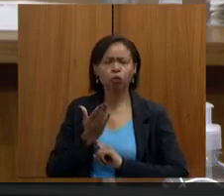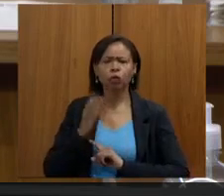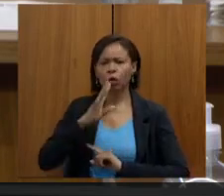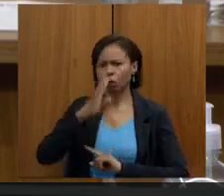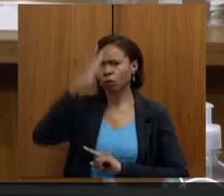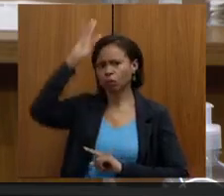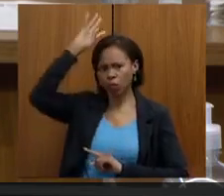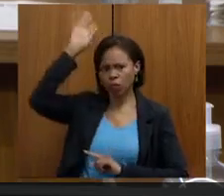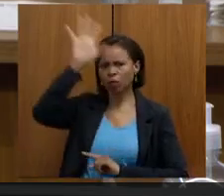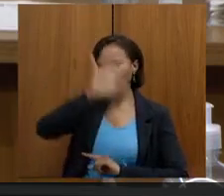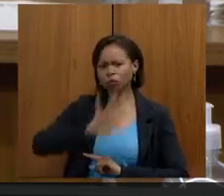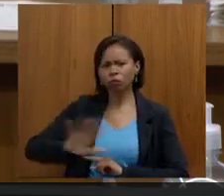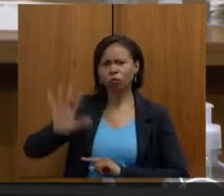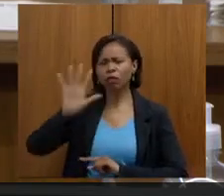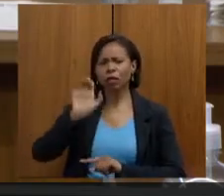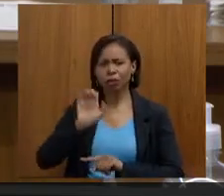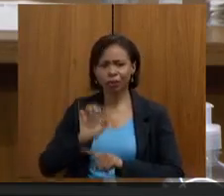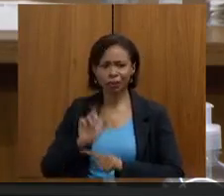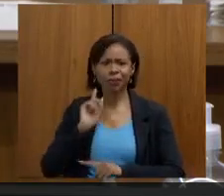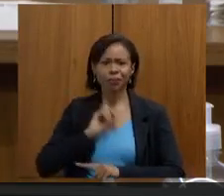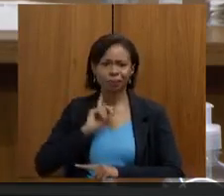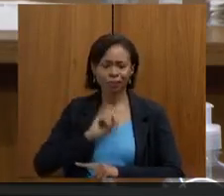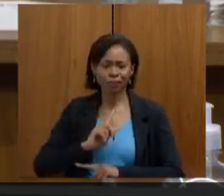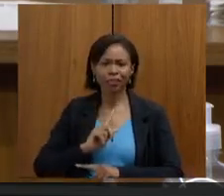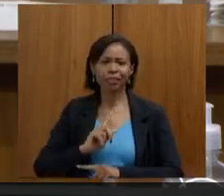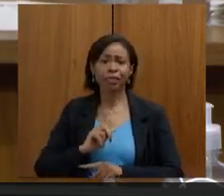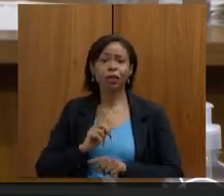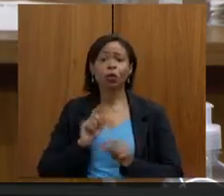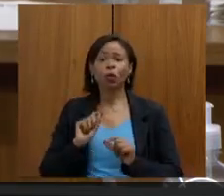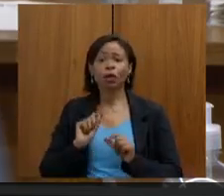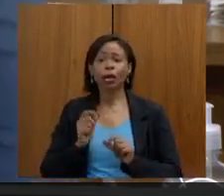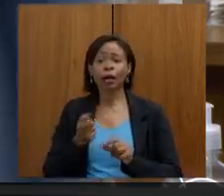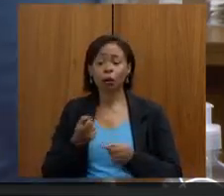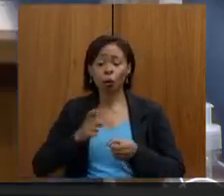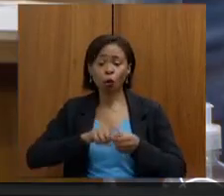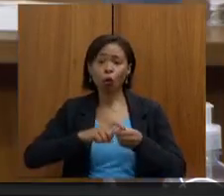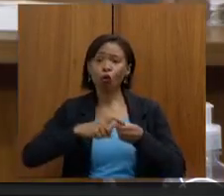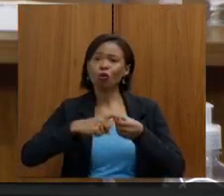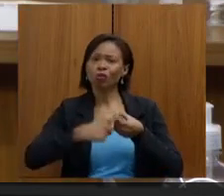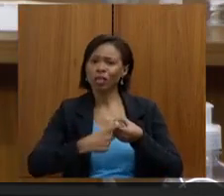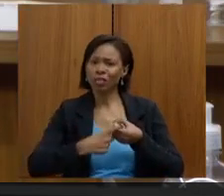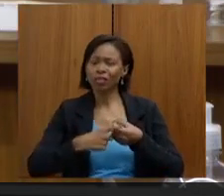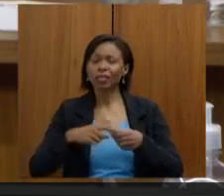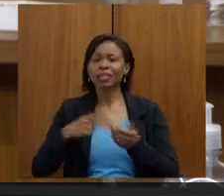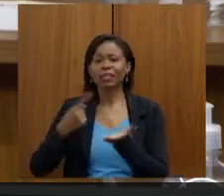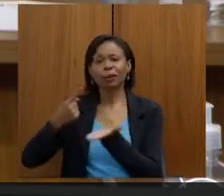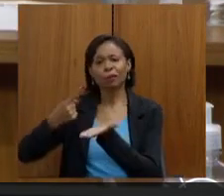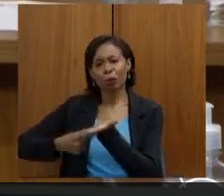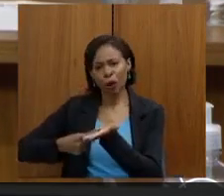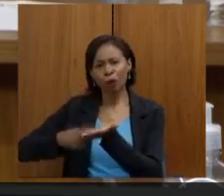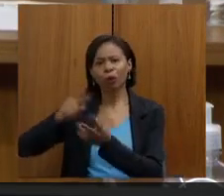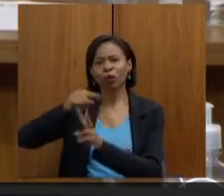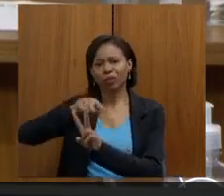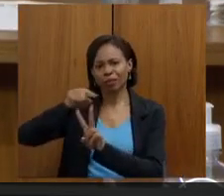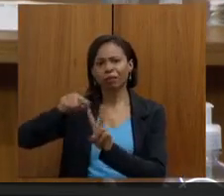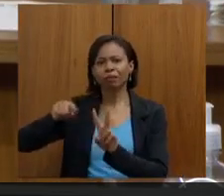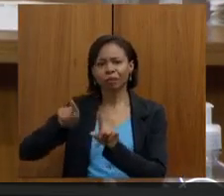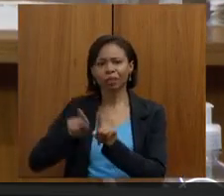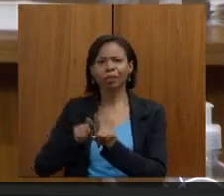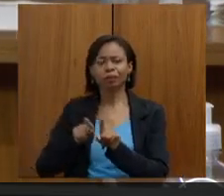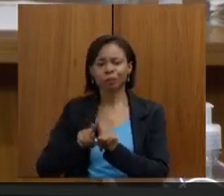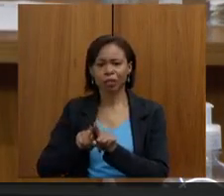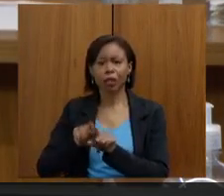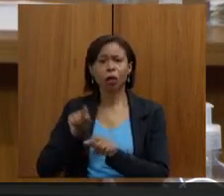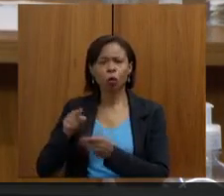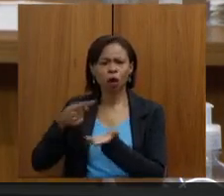bombeiros em todo o estado bem como convênios e inclusive o acordo da Vale no que se